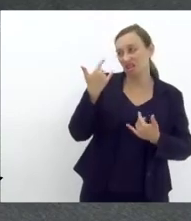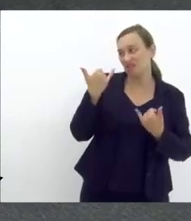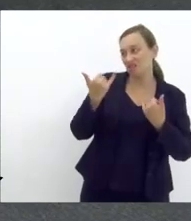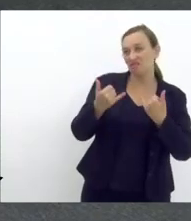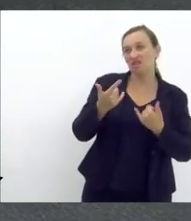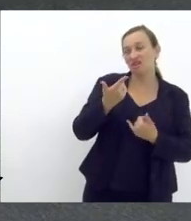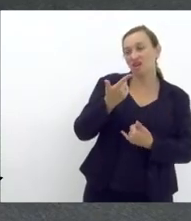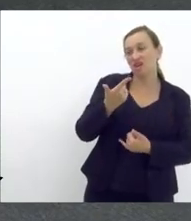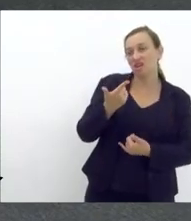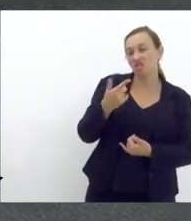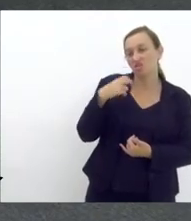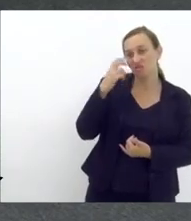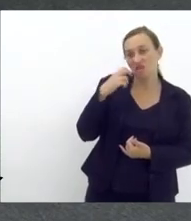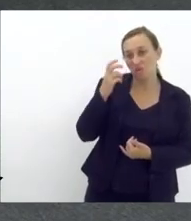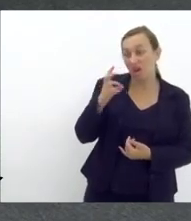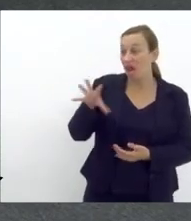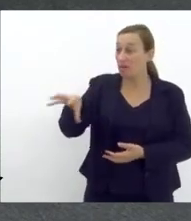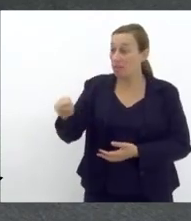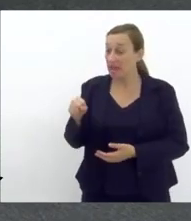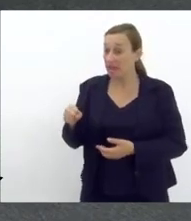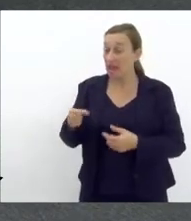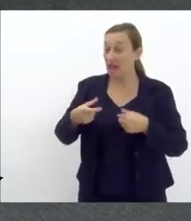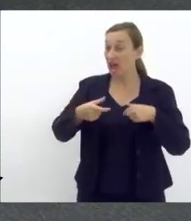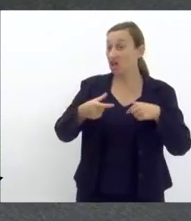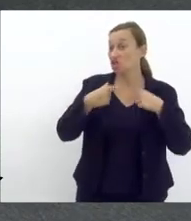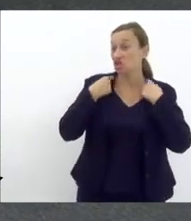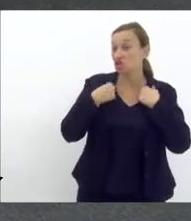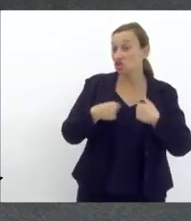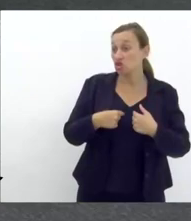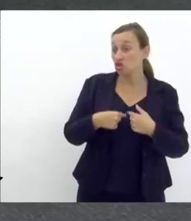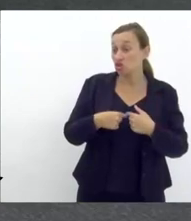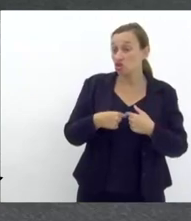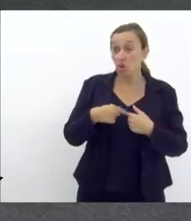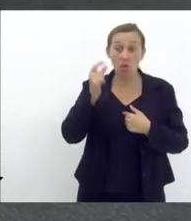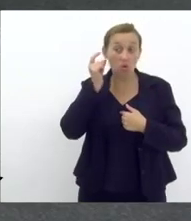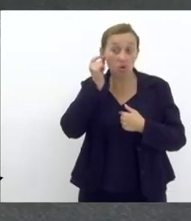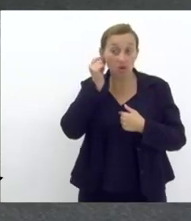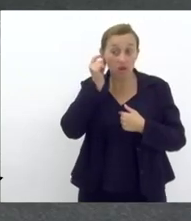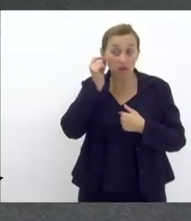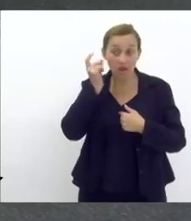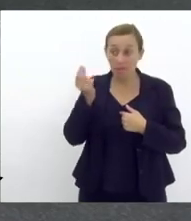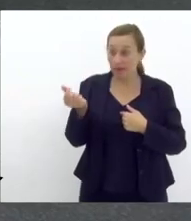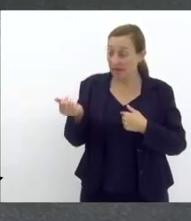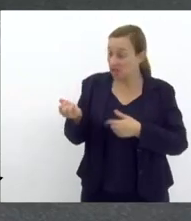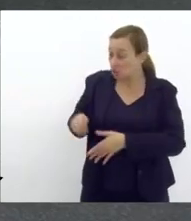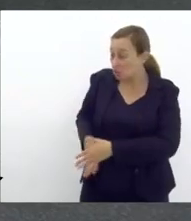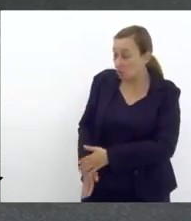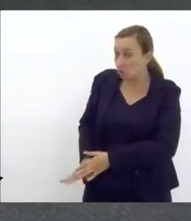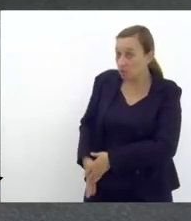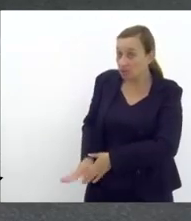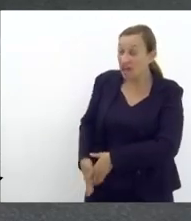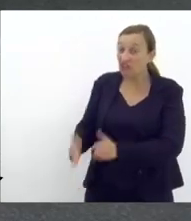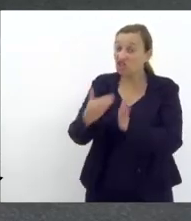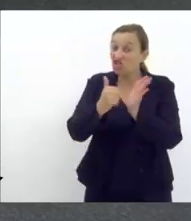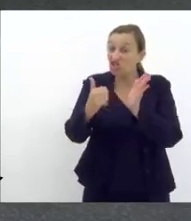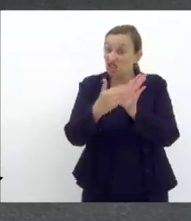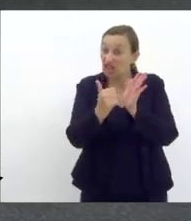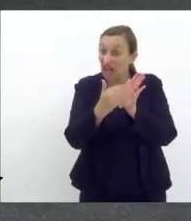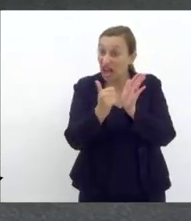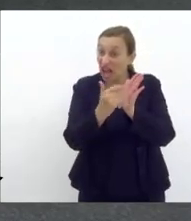estar no acervo não é do povo brasileiro e botar dentro do bolso é tentar tirar